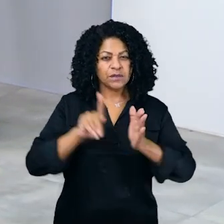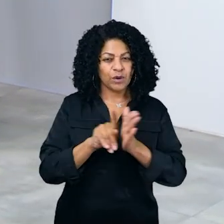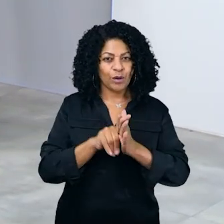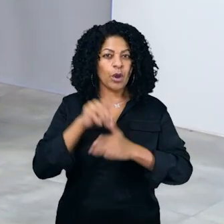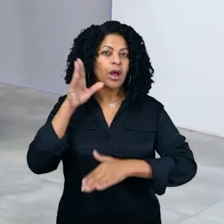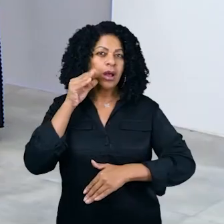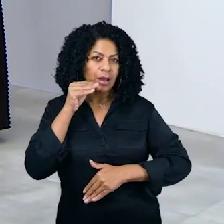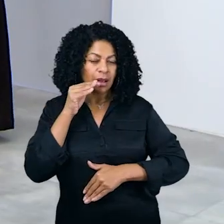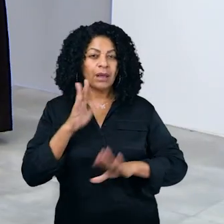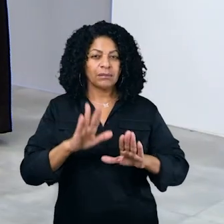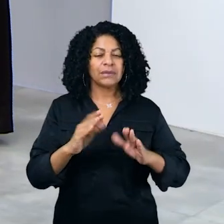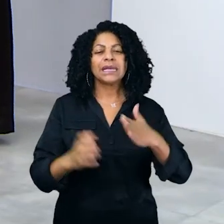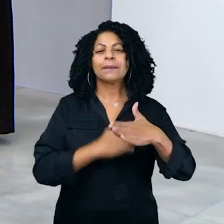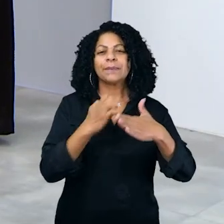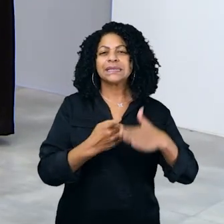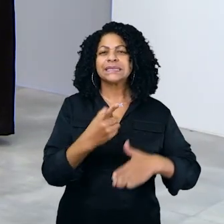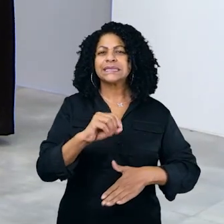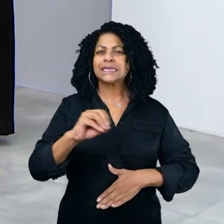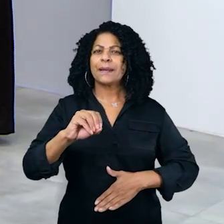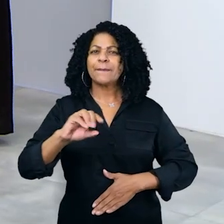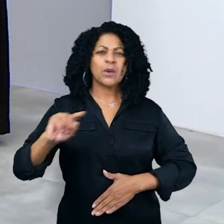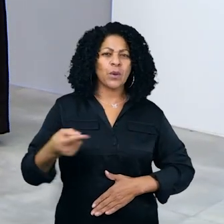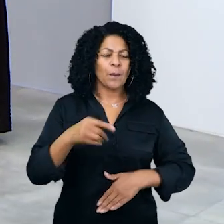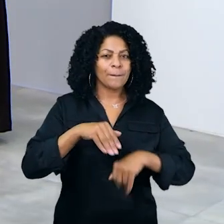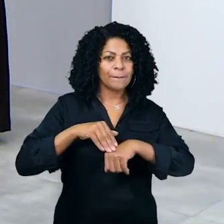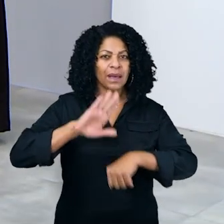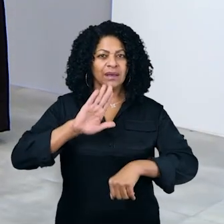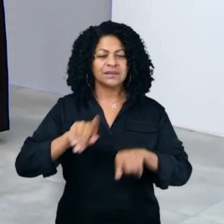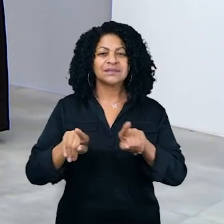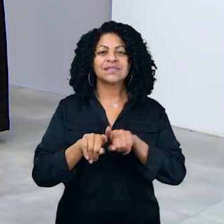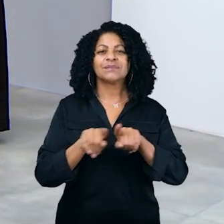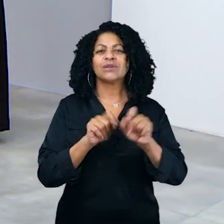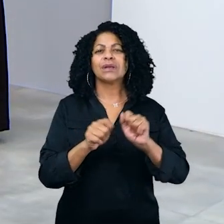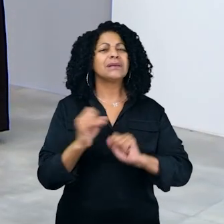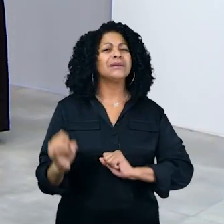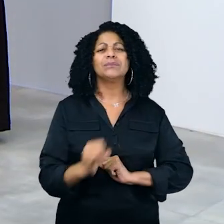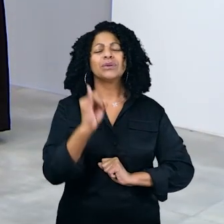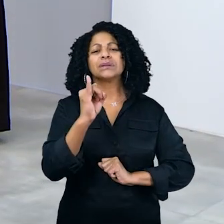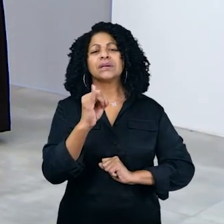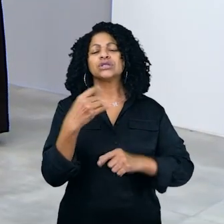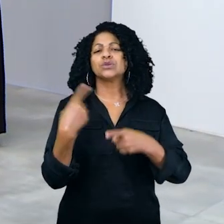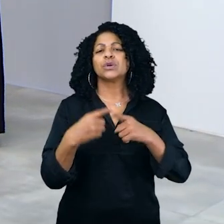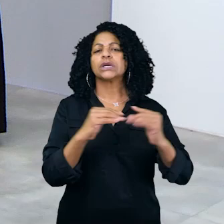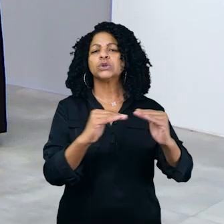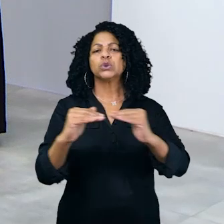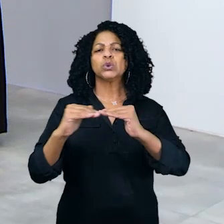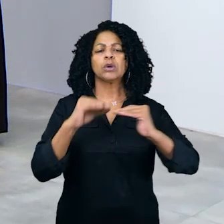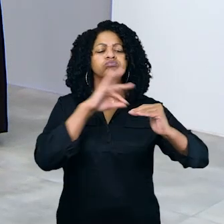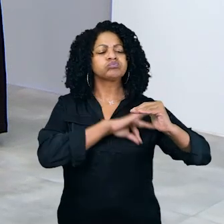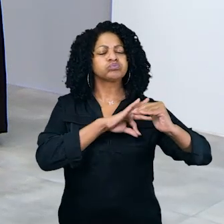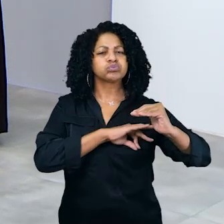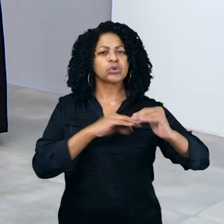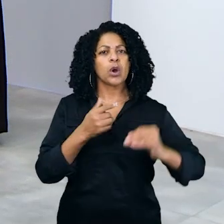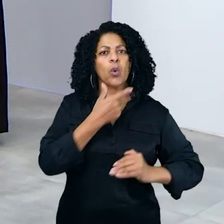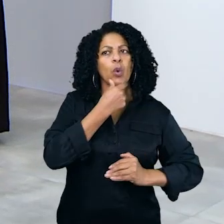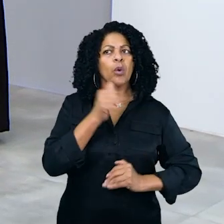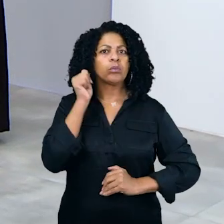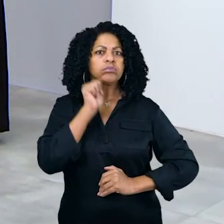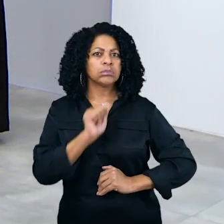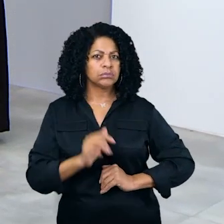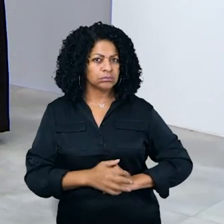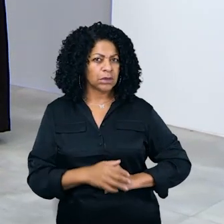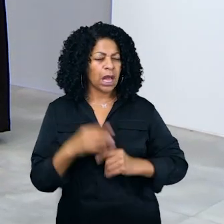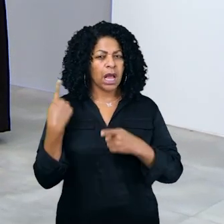mil empresas, essa diferença era de até 5%. E por que é tão importante promover a igualdade salarial entre homens